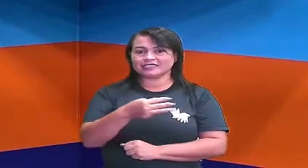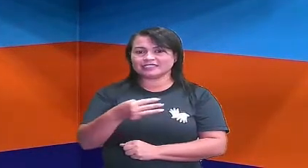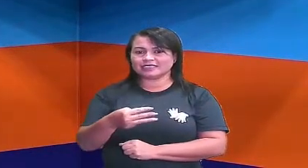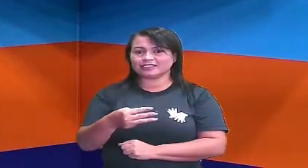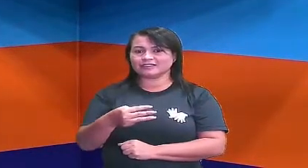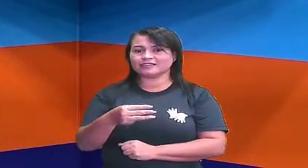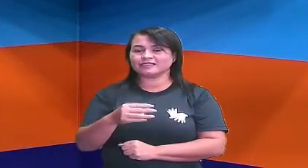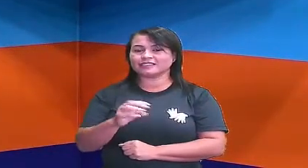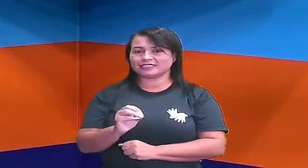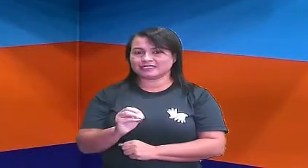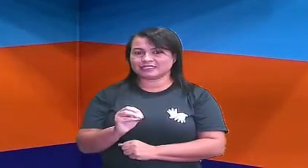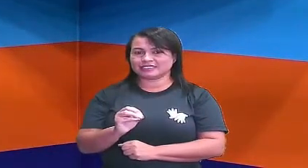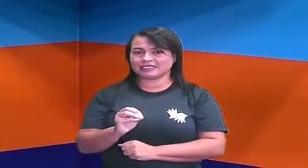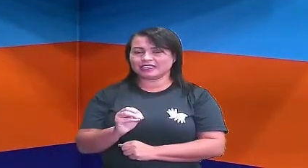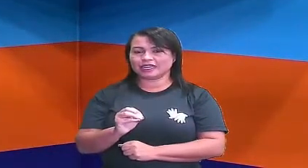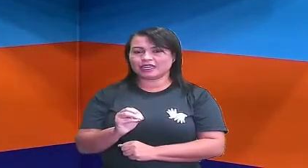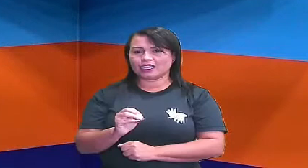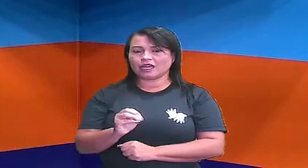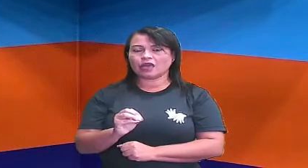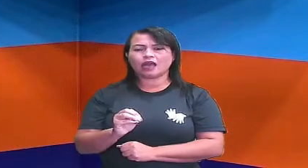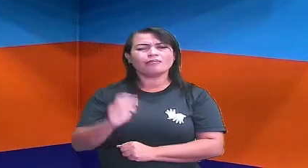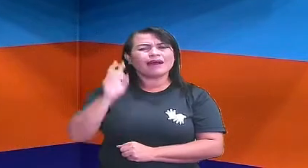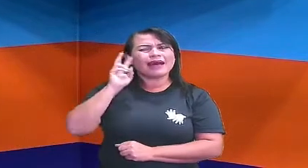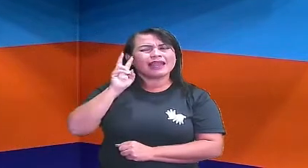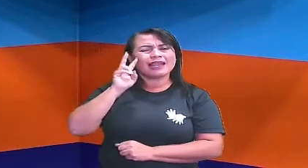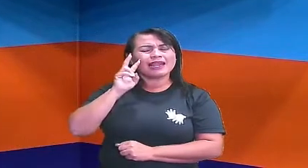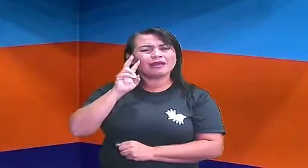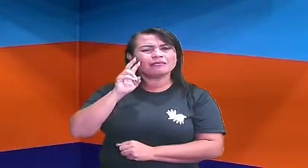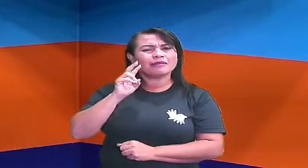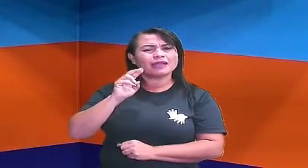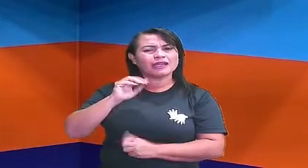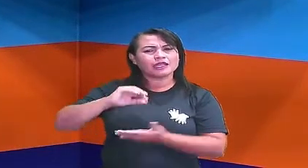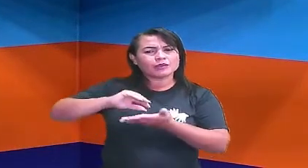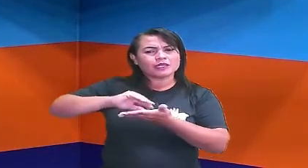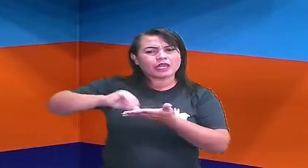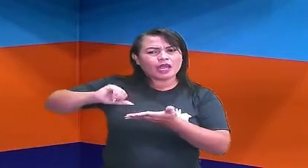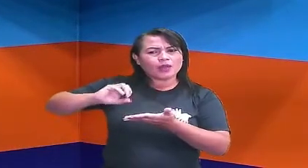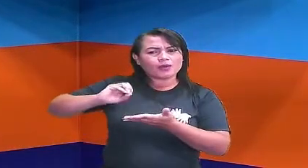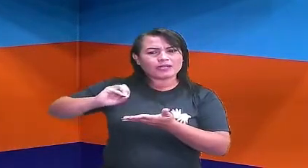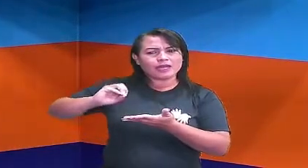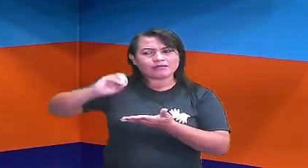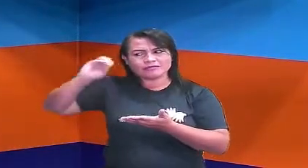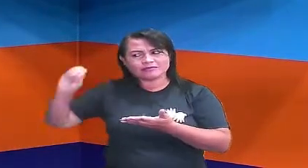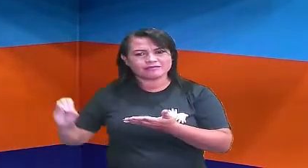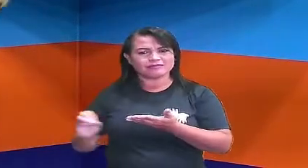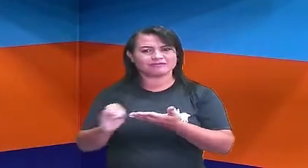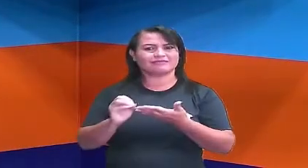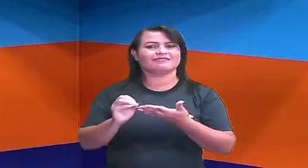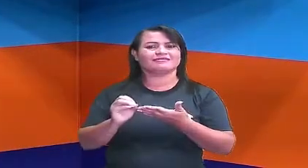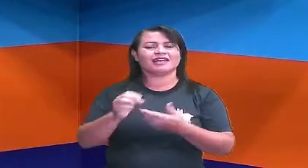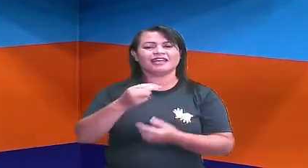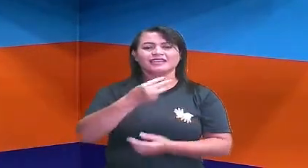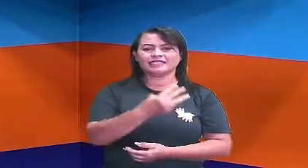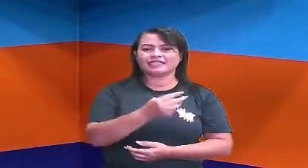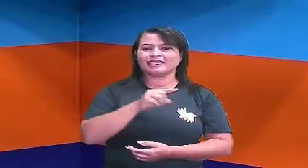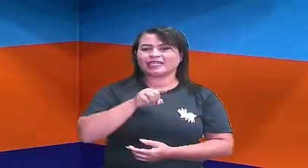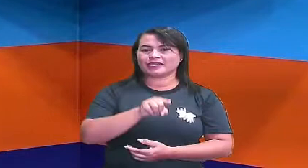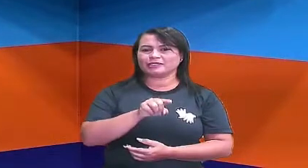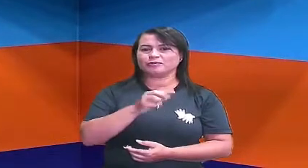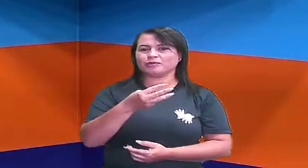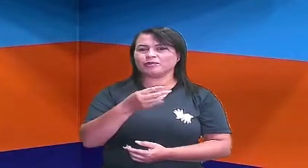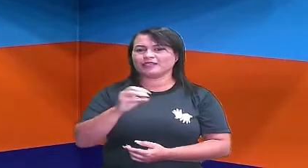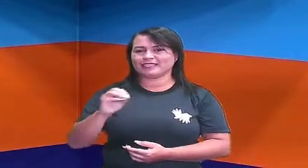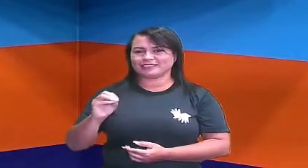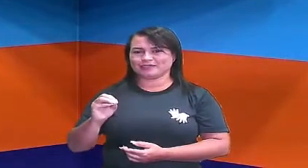330, né, unidades. Mas lembra bem que eu tirei o zero. Devolve esse zero, eu fico com